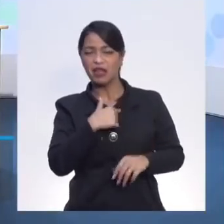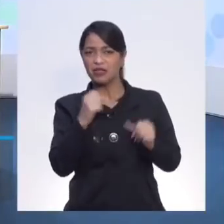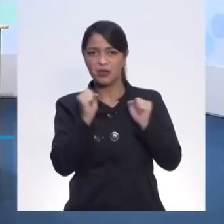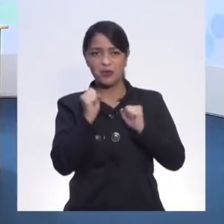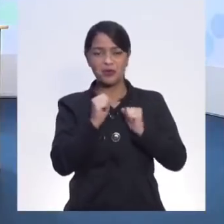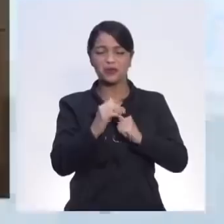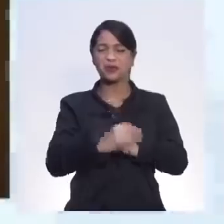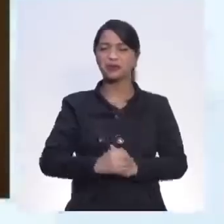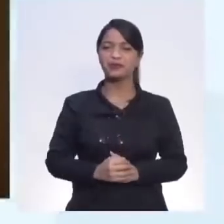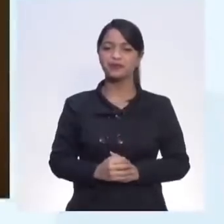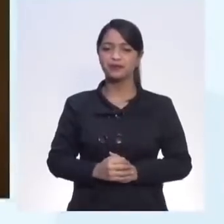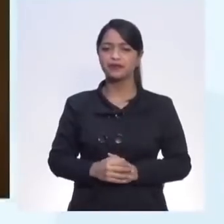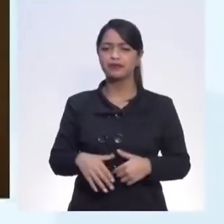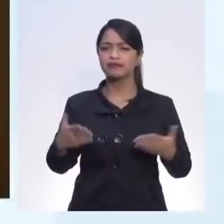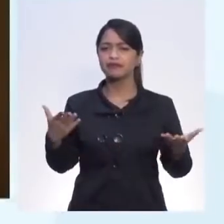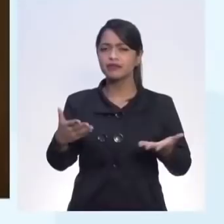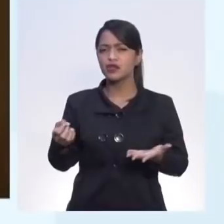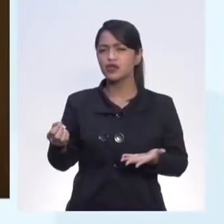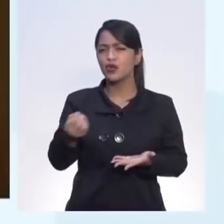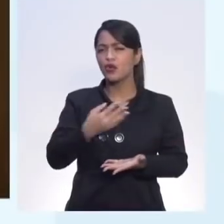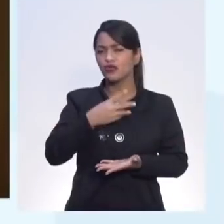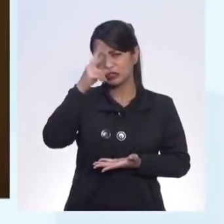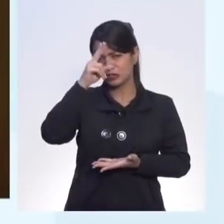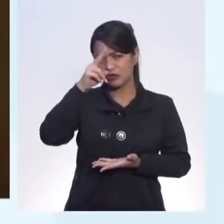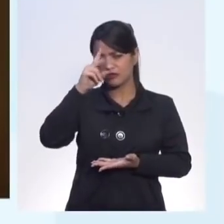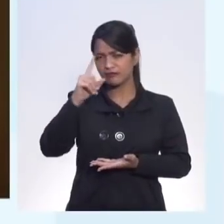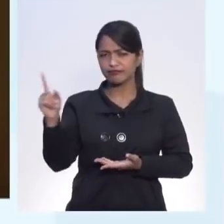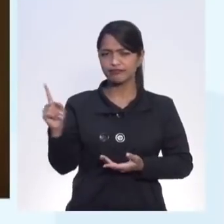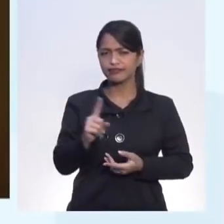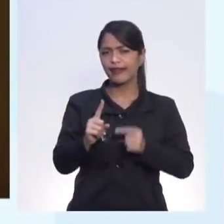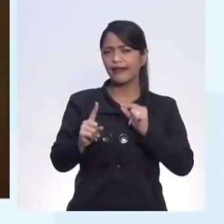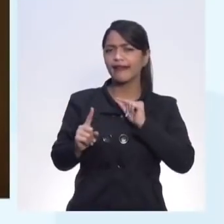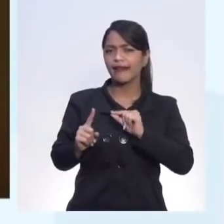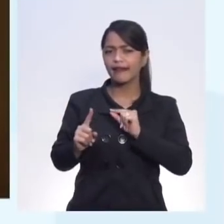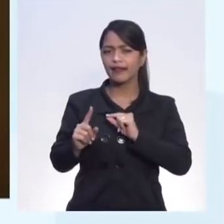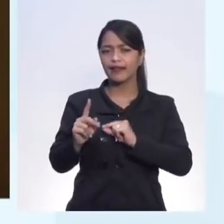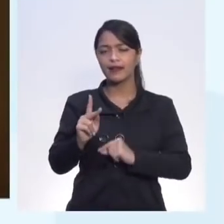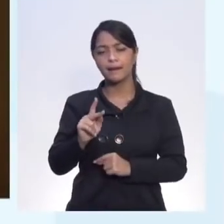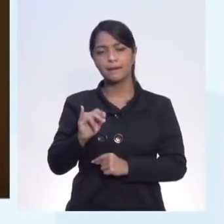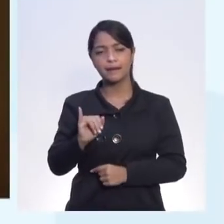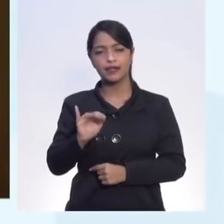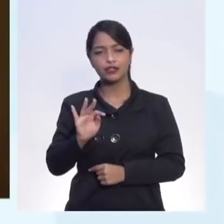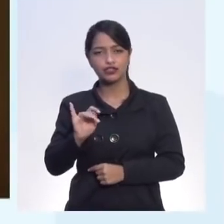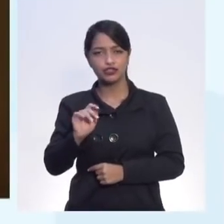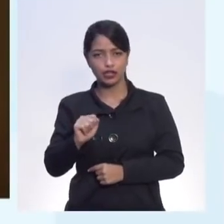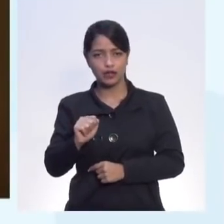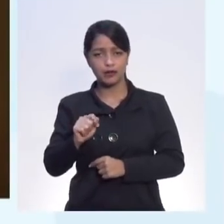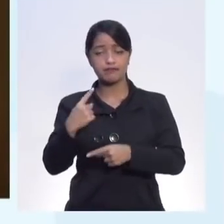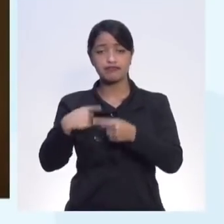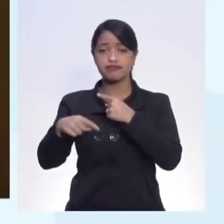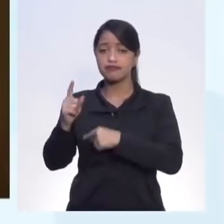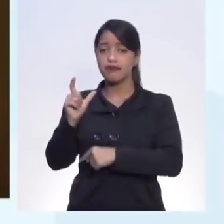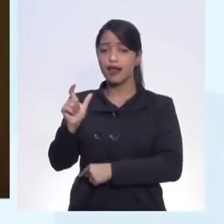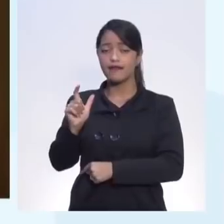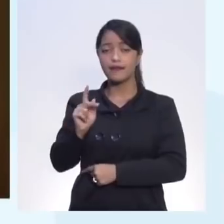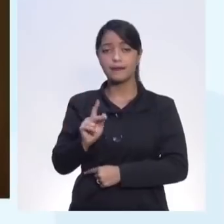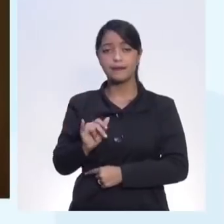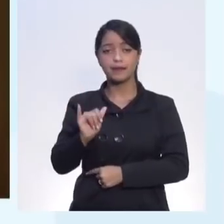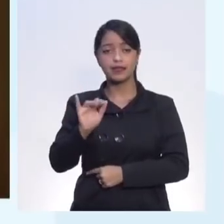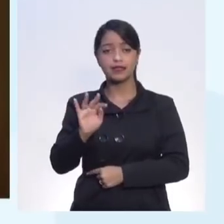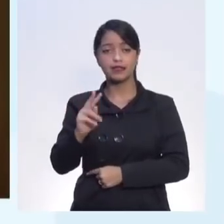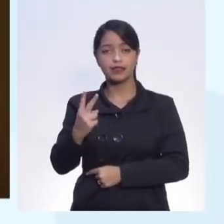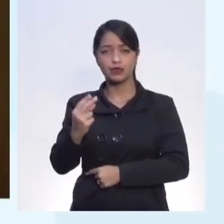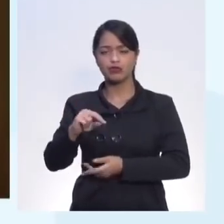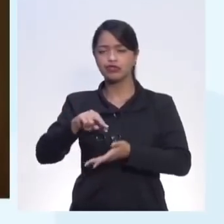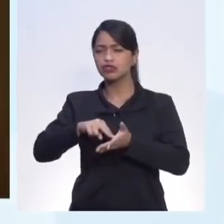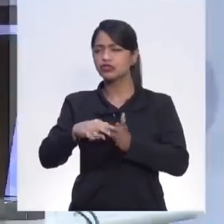aí na história? A Pitya, de Pifo, ou Pito, né? Cujo significado é o quê? Serpente.